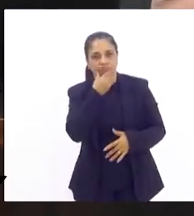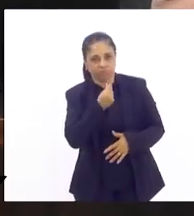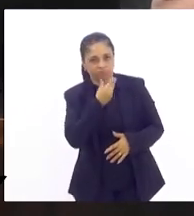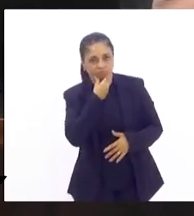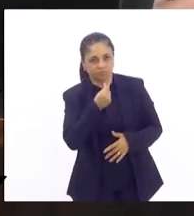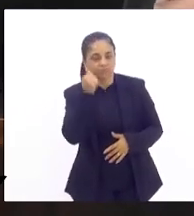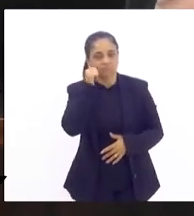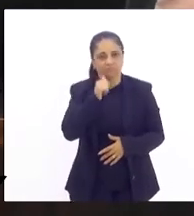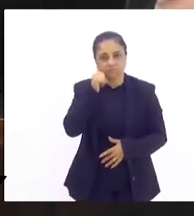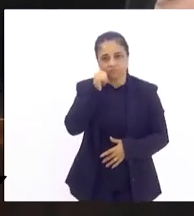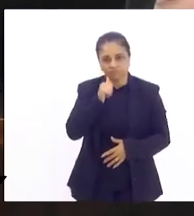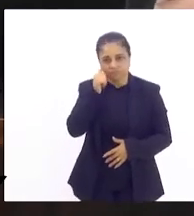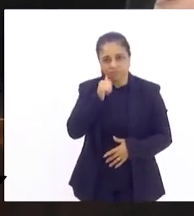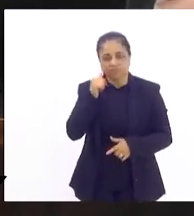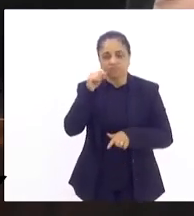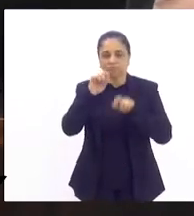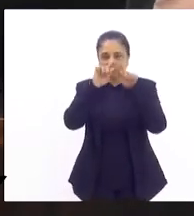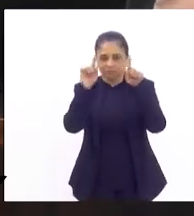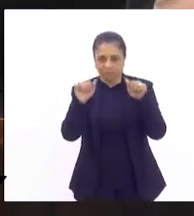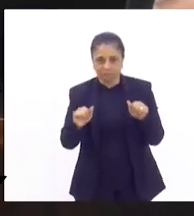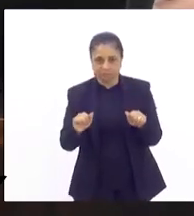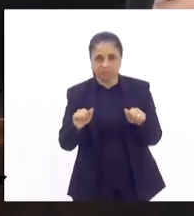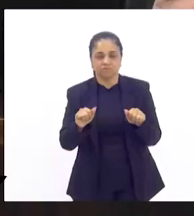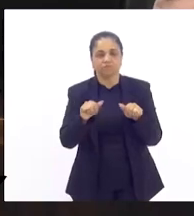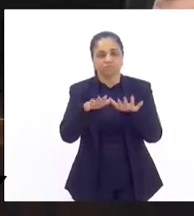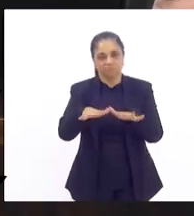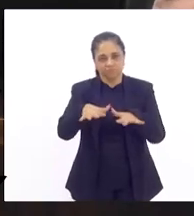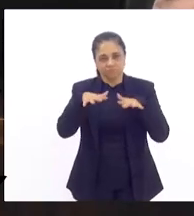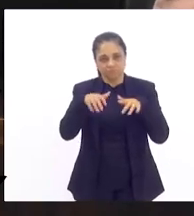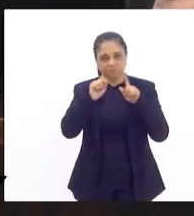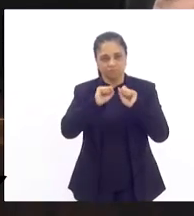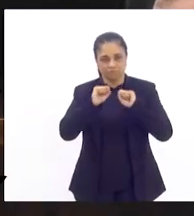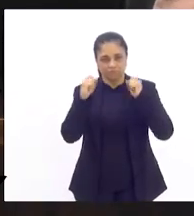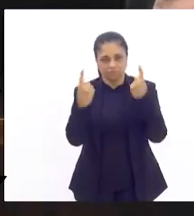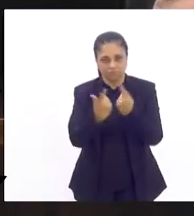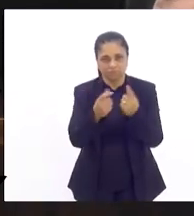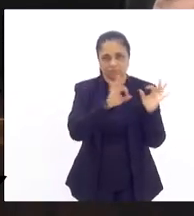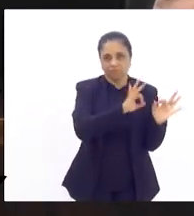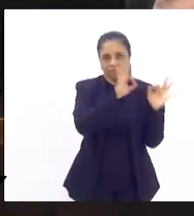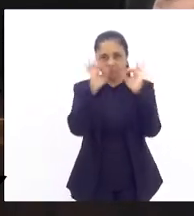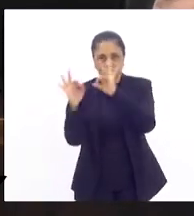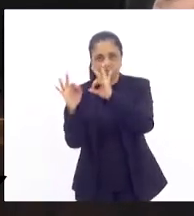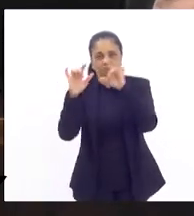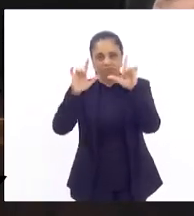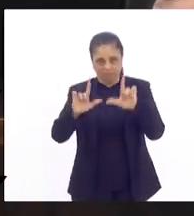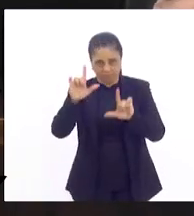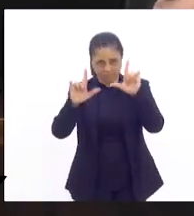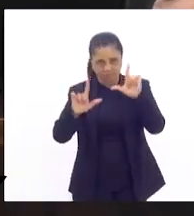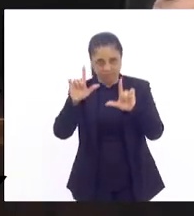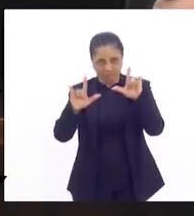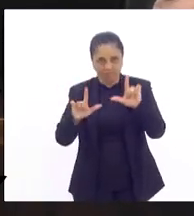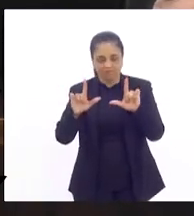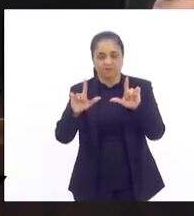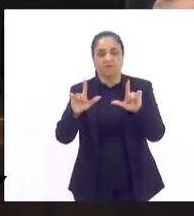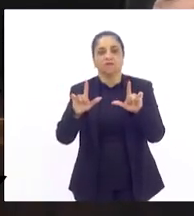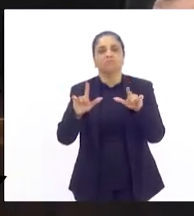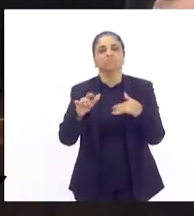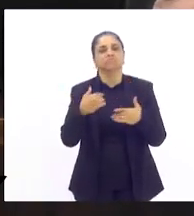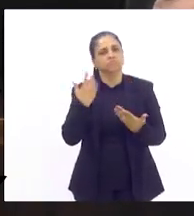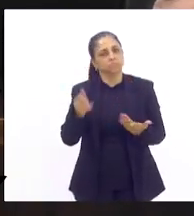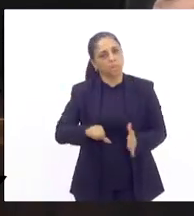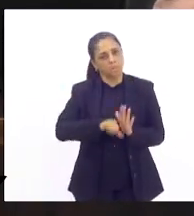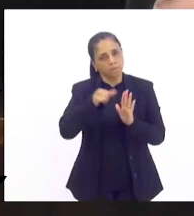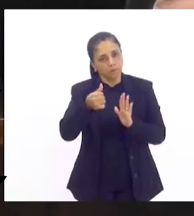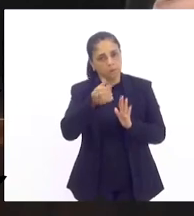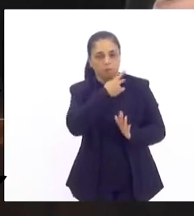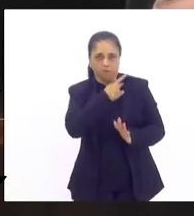desta casa e todos aqueles que nos acompanham pela TV Alerj. Eu gostaria, senhor presidente, de, em primeiro